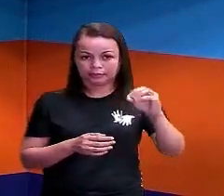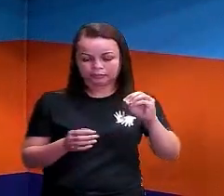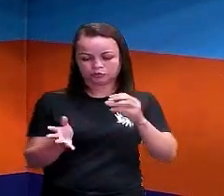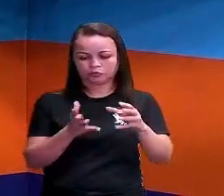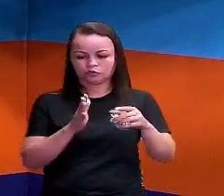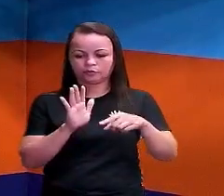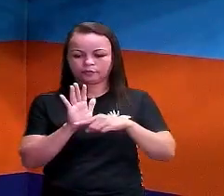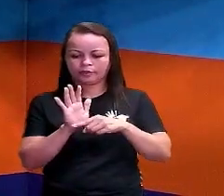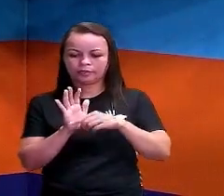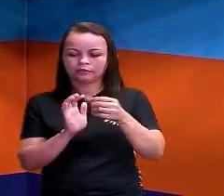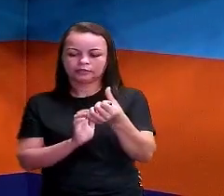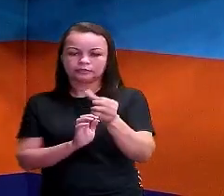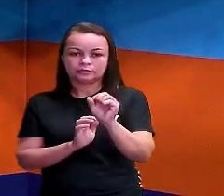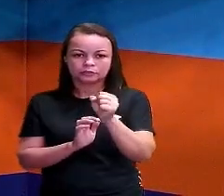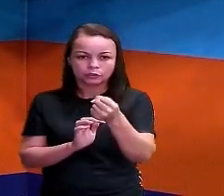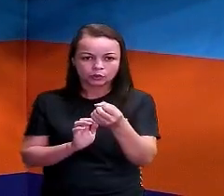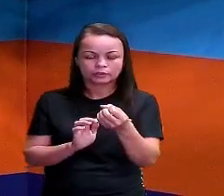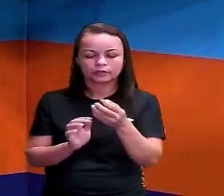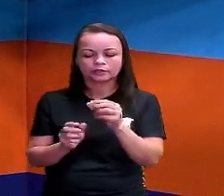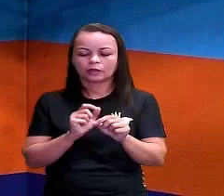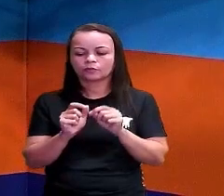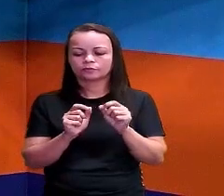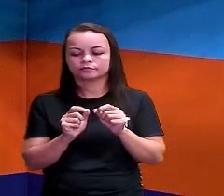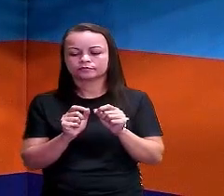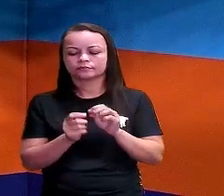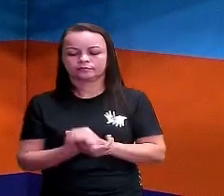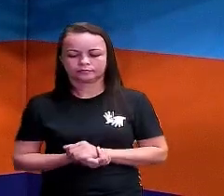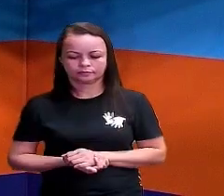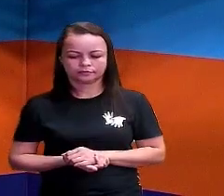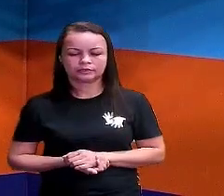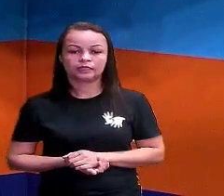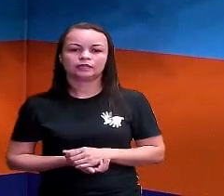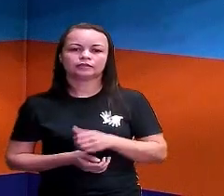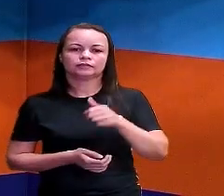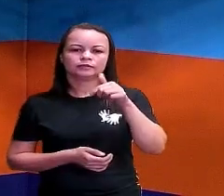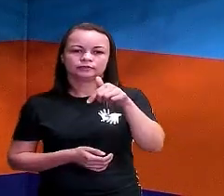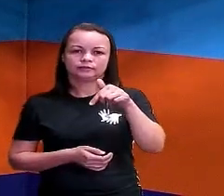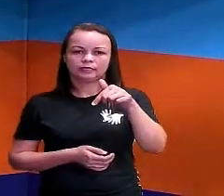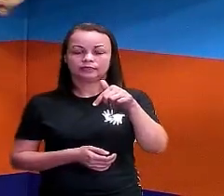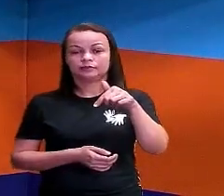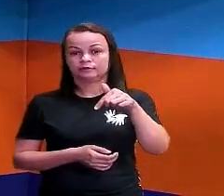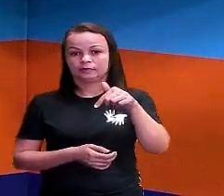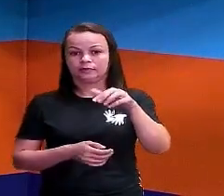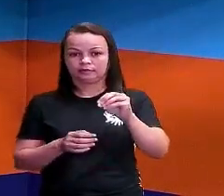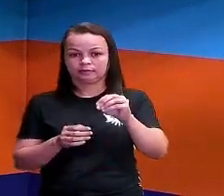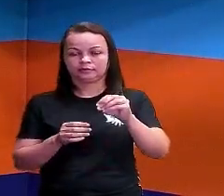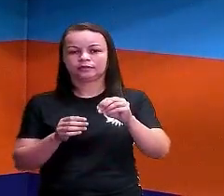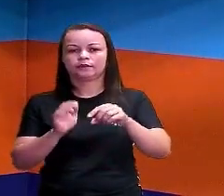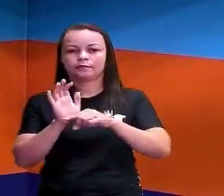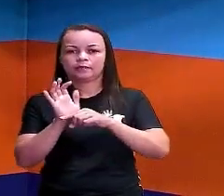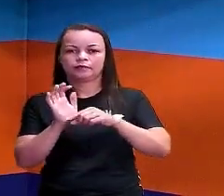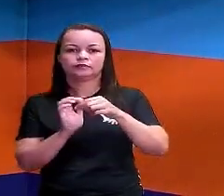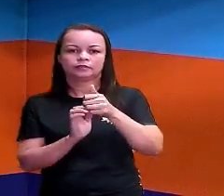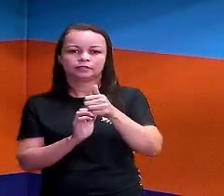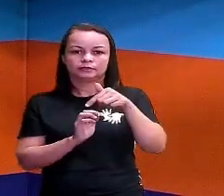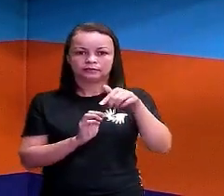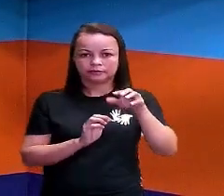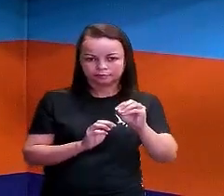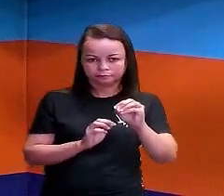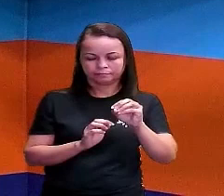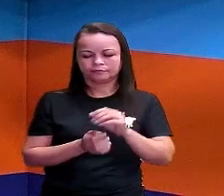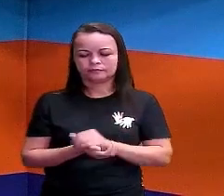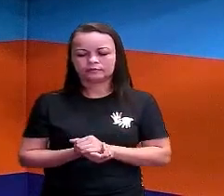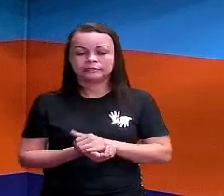fico com 100 desses 700 aqui, né? Com os 70, 170. E aqui sobrou 80. Então,